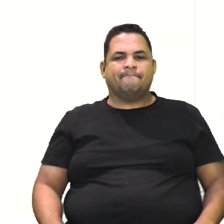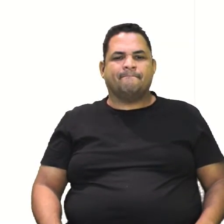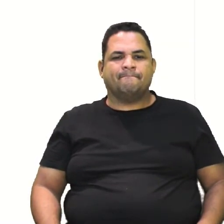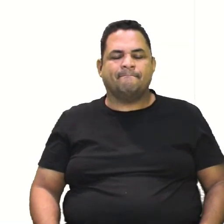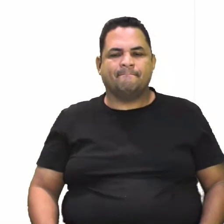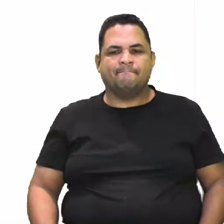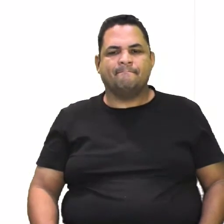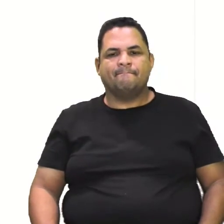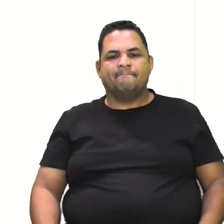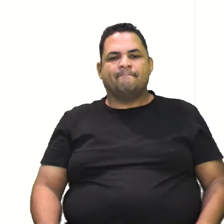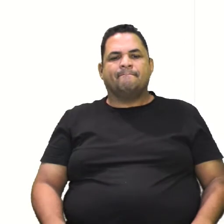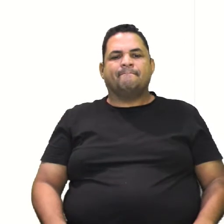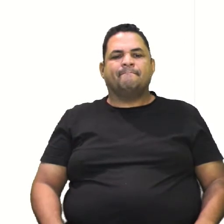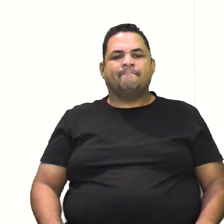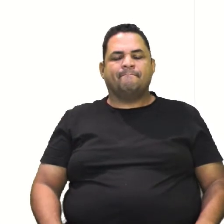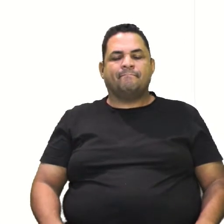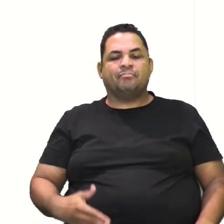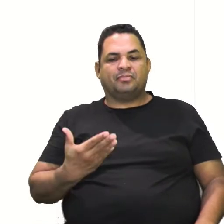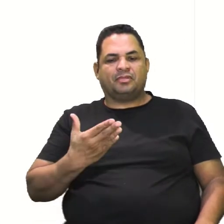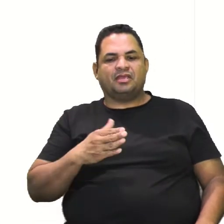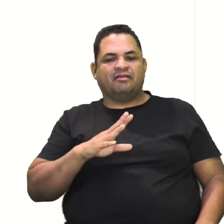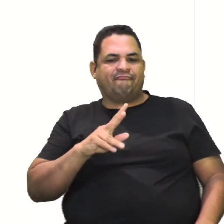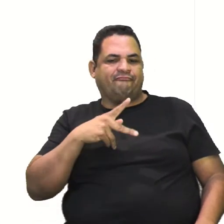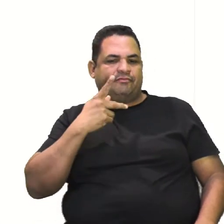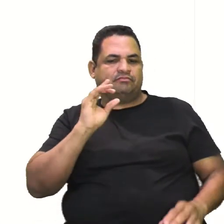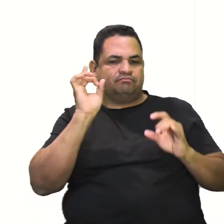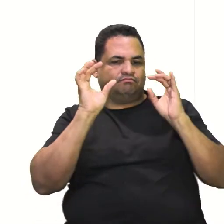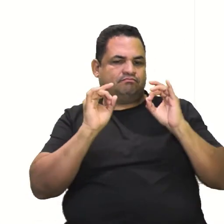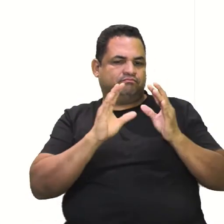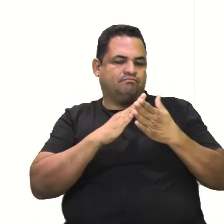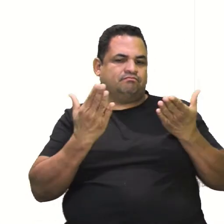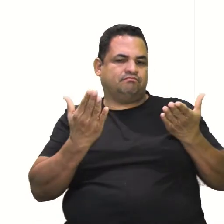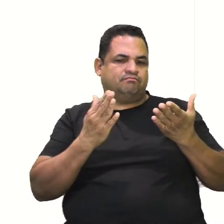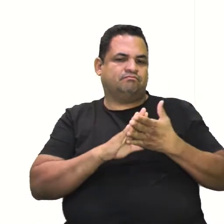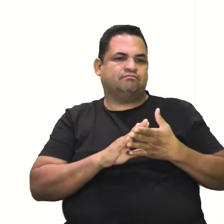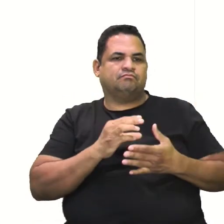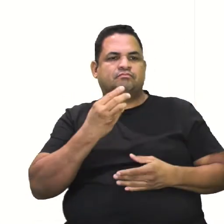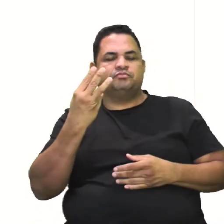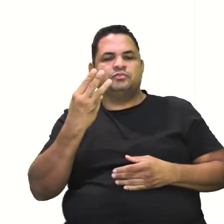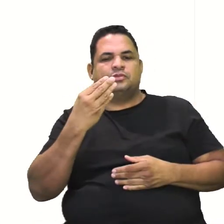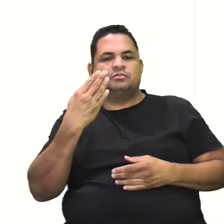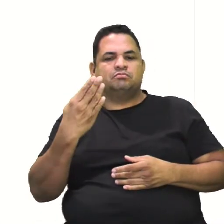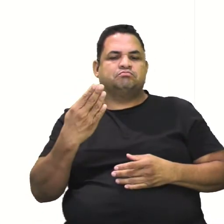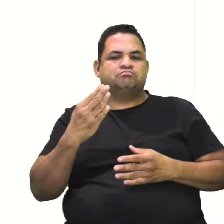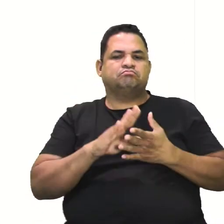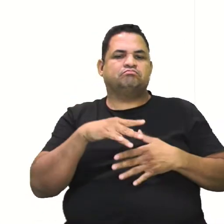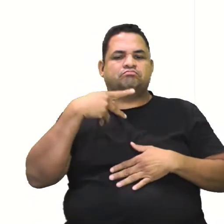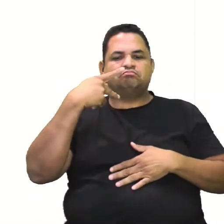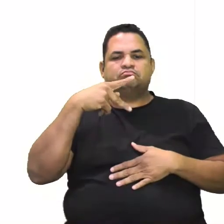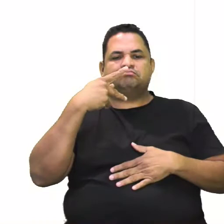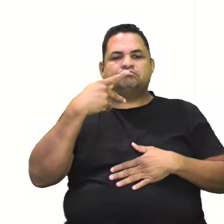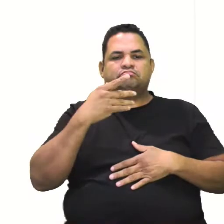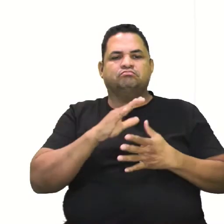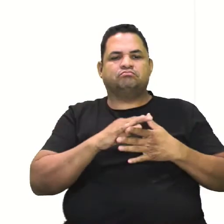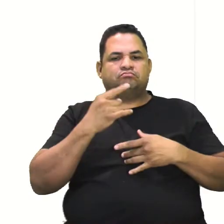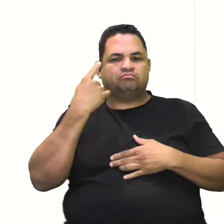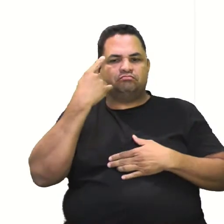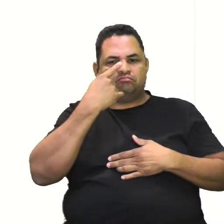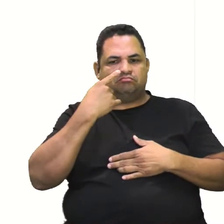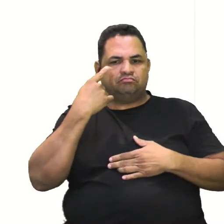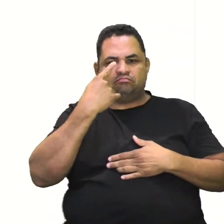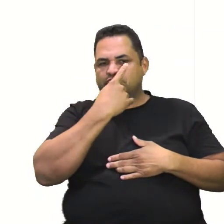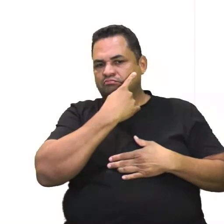Da boquinha, né? A boquinha. Cada coisa ele está falando de um detalhe. Que nem o item 3 e o item 4 está falando já dos